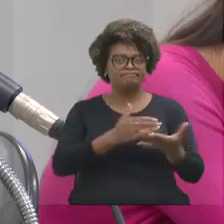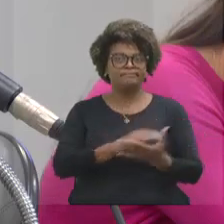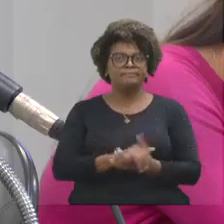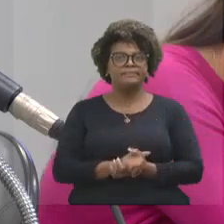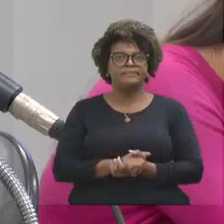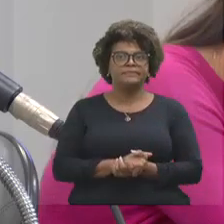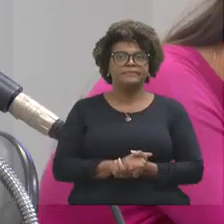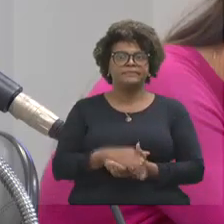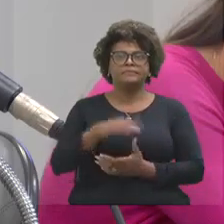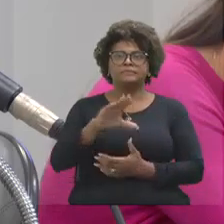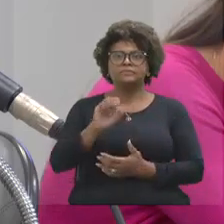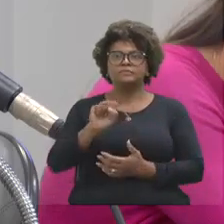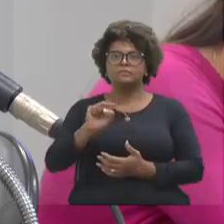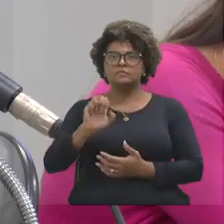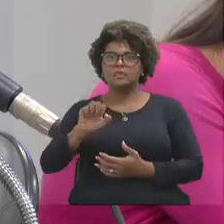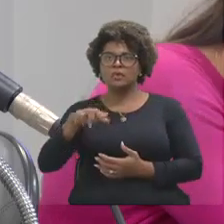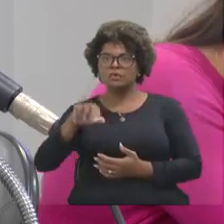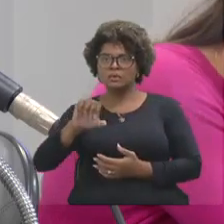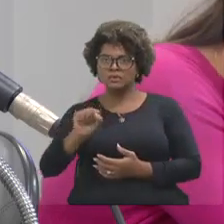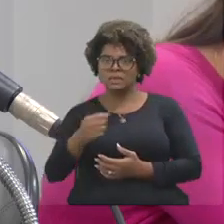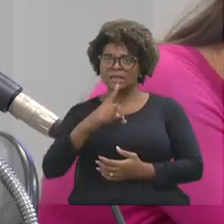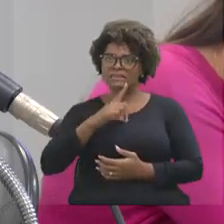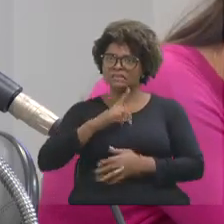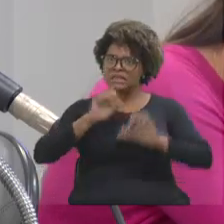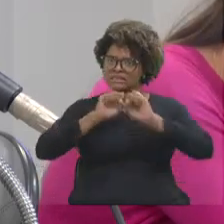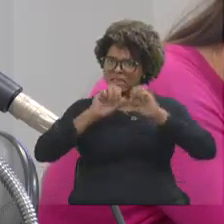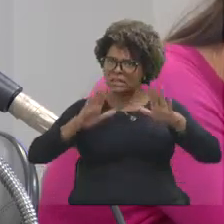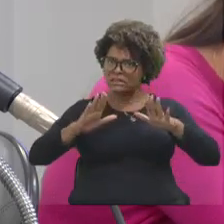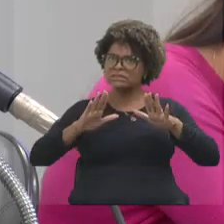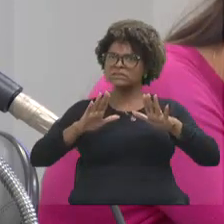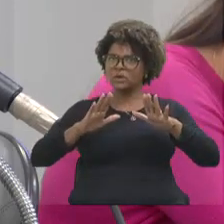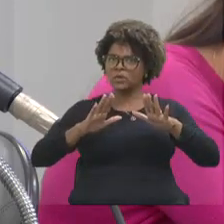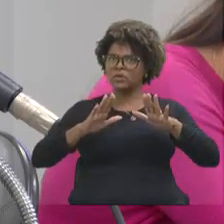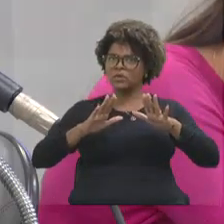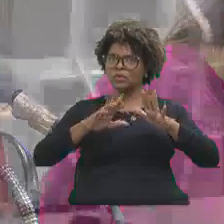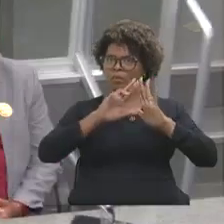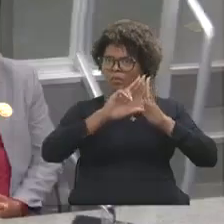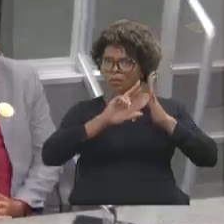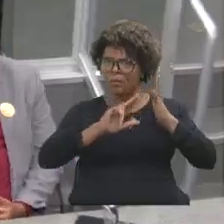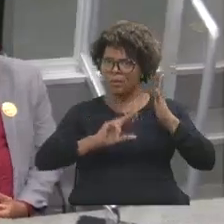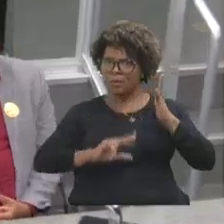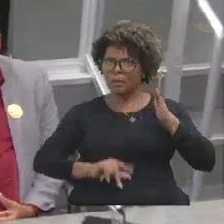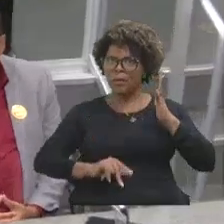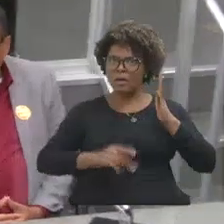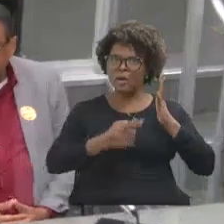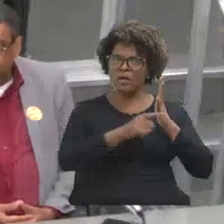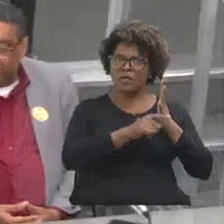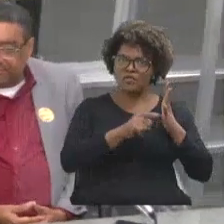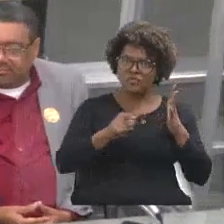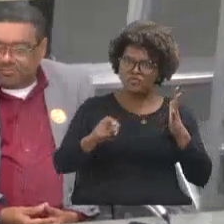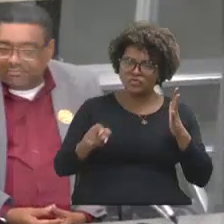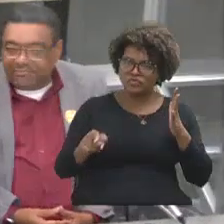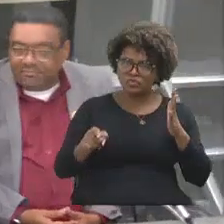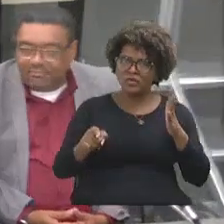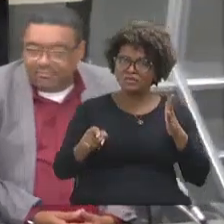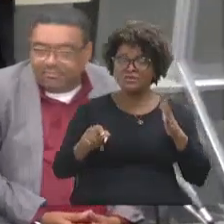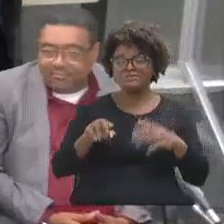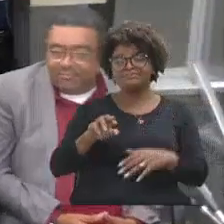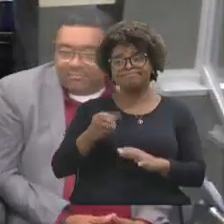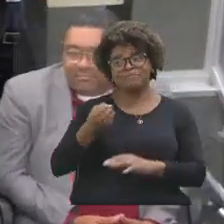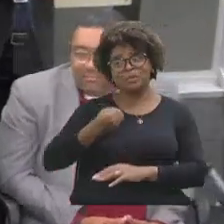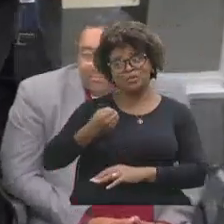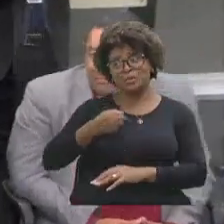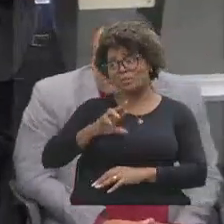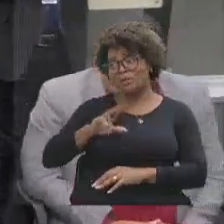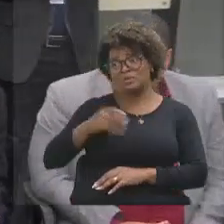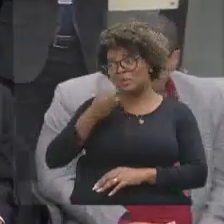tem feito um trabalho esclarecimento muito grande e os números de vossa excelência não são bons mas o Deus são piores né eles estão